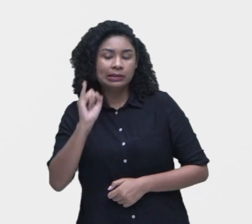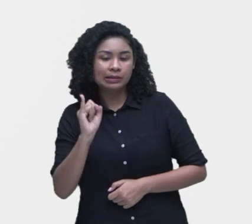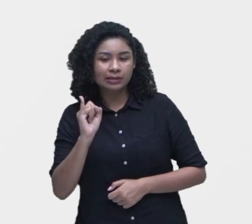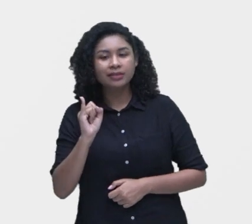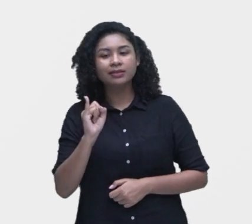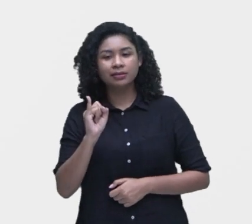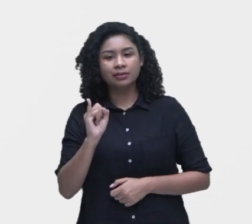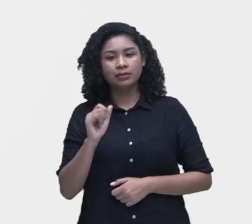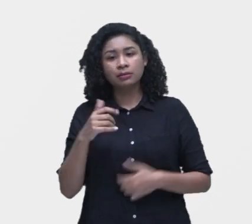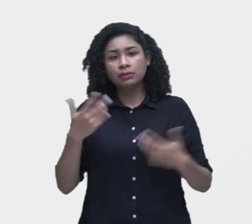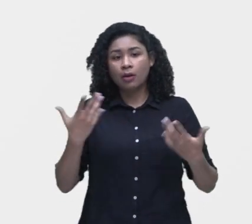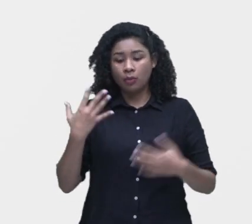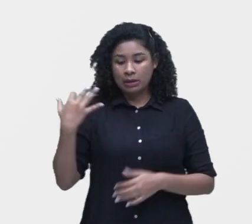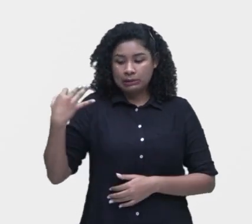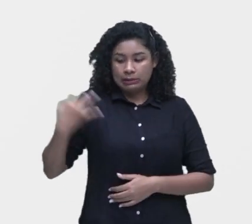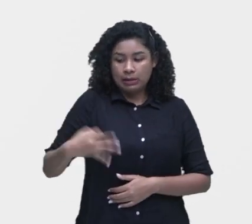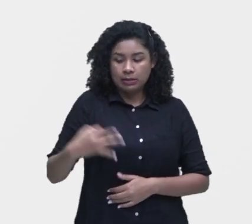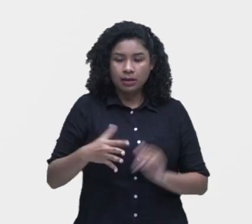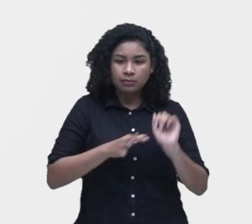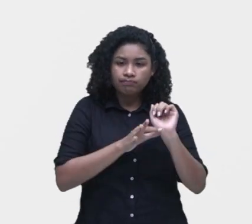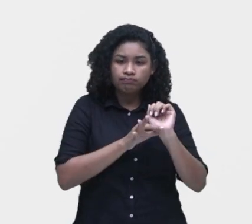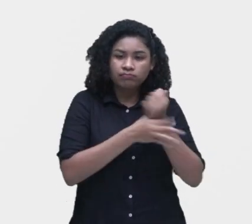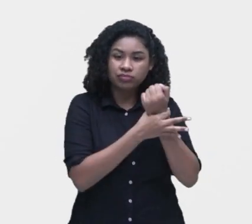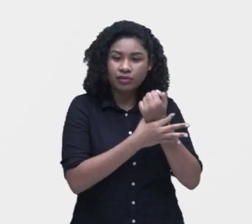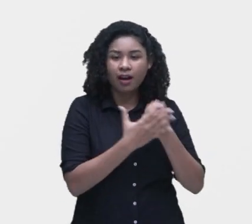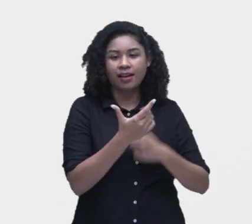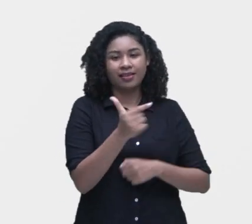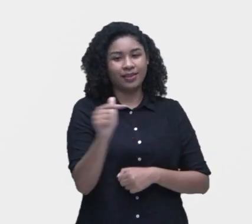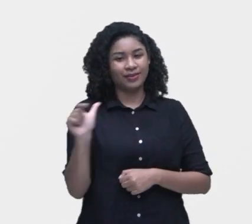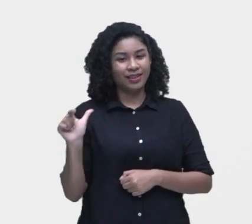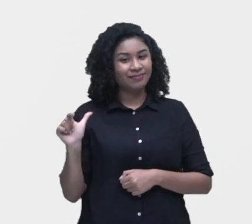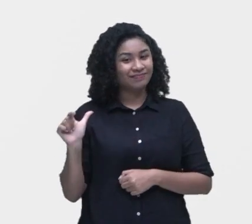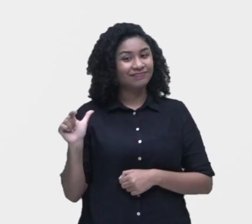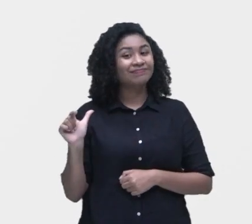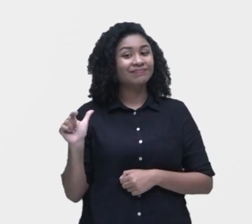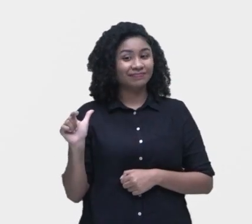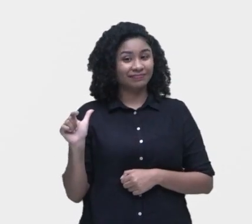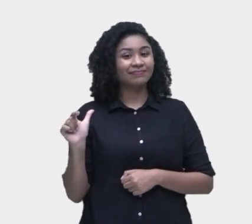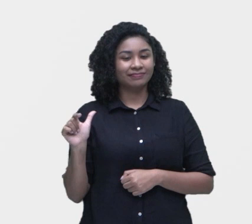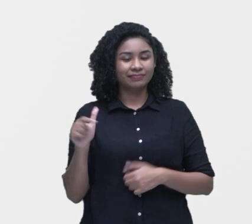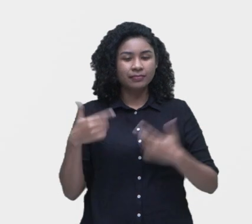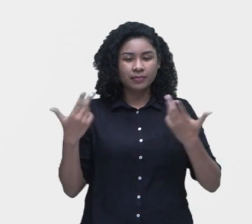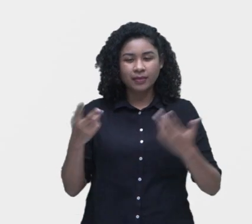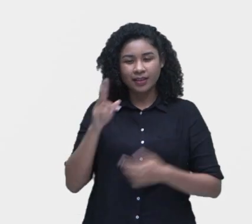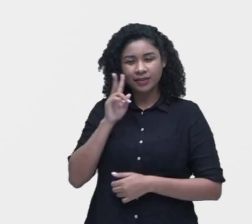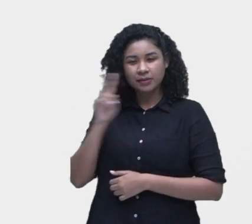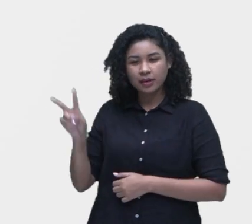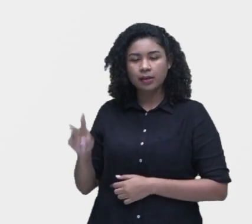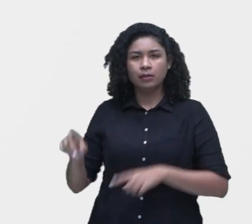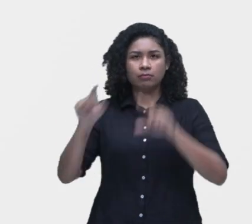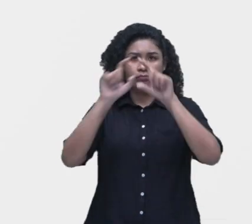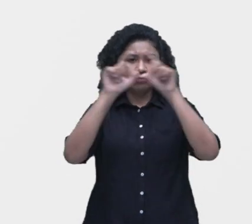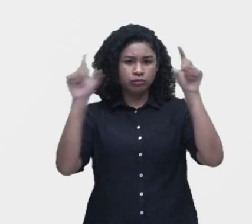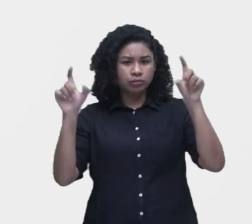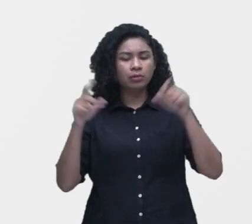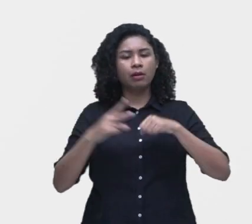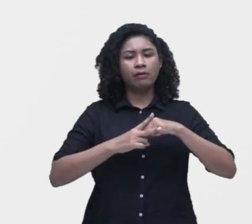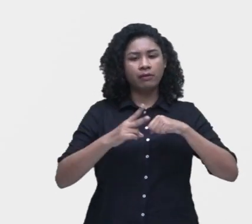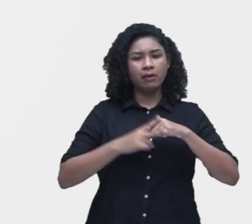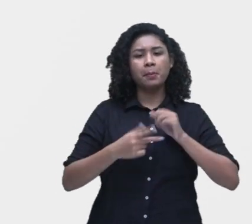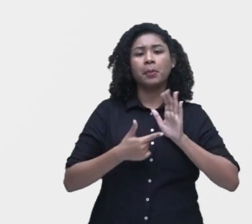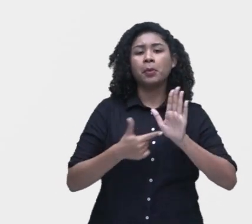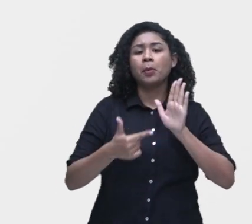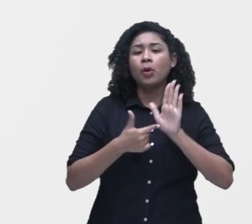probabilidade, não é uma certeza. Então, veja aqui na primeira estrofe, modo indicativo, os verbos acabou, apagou e sumiu,